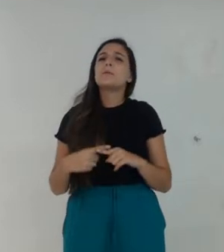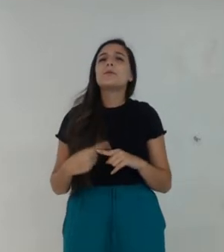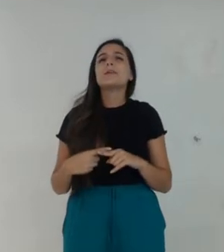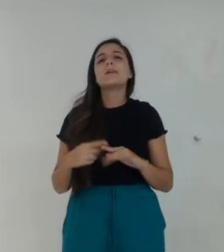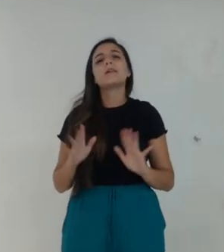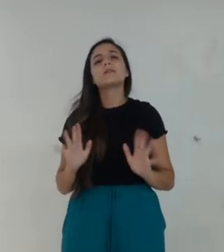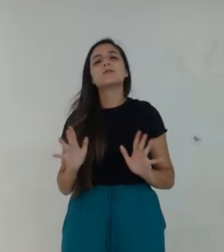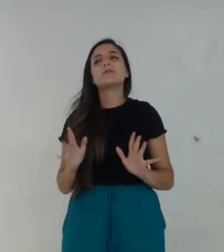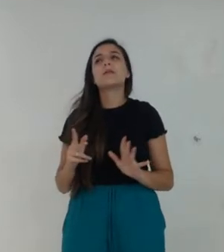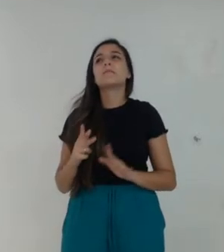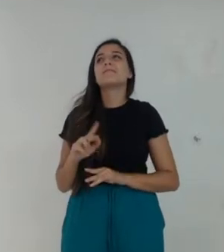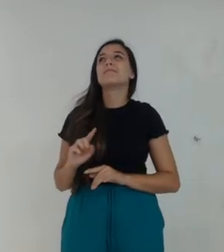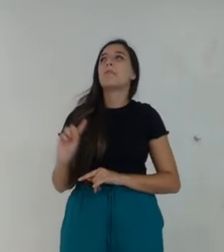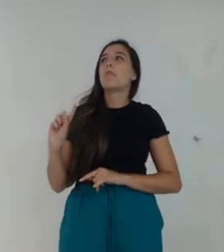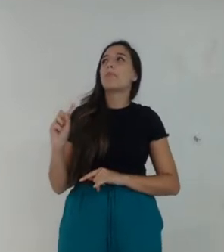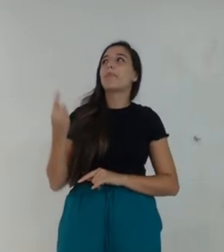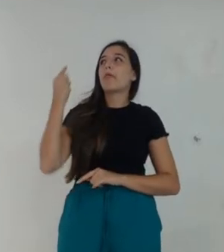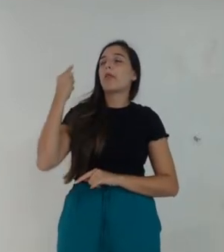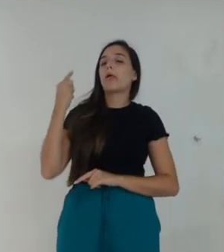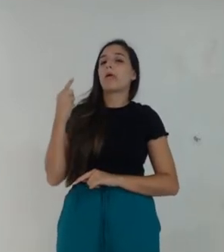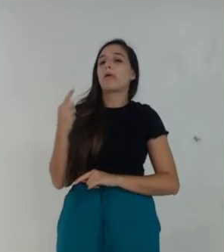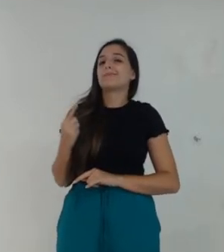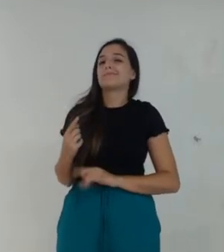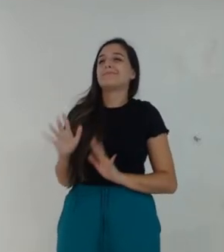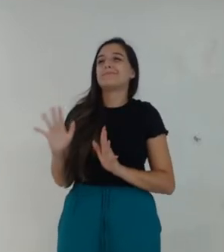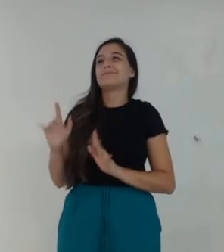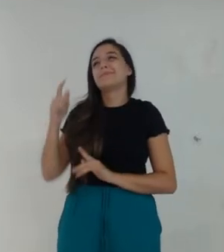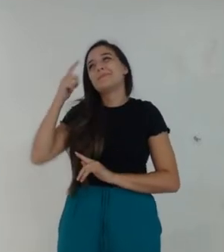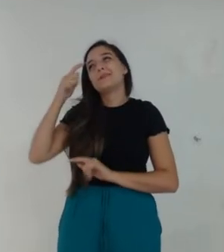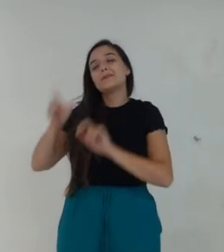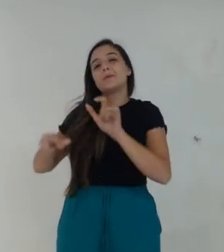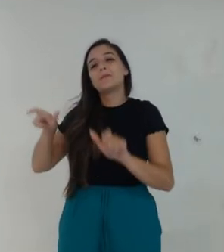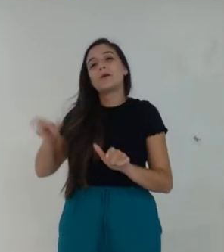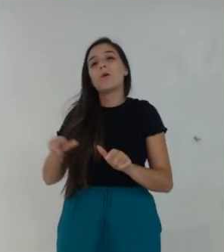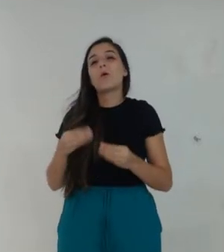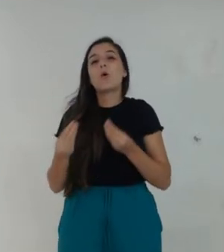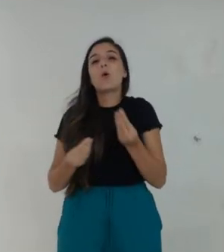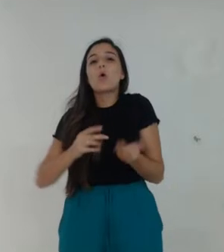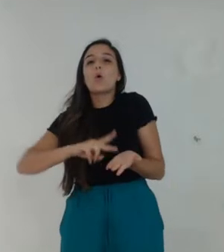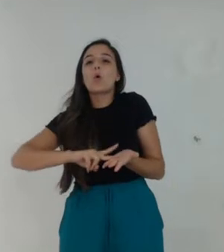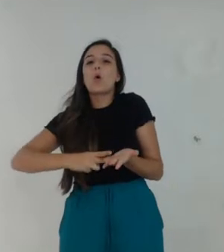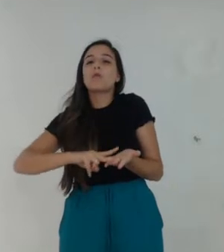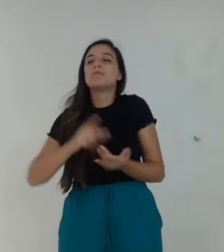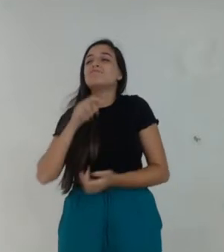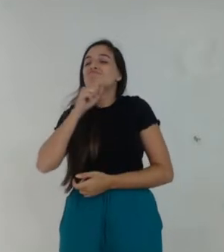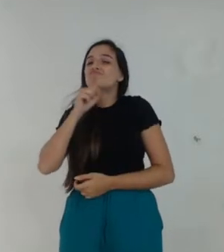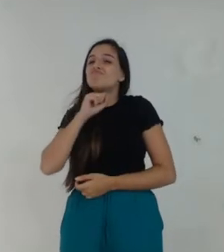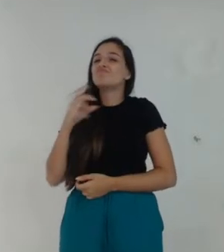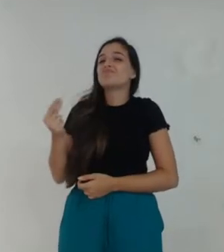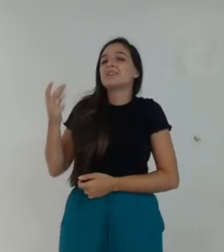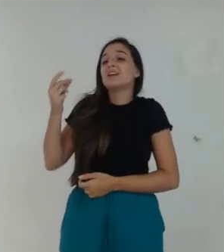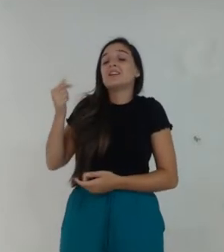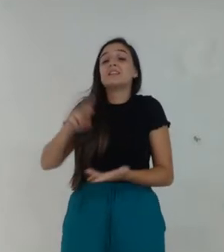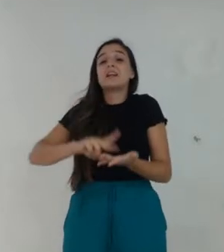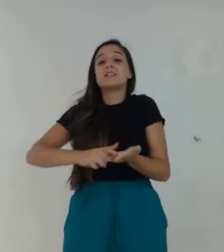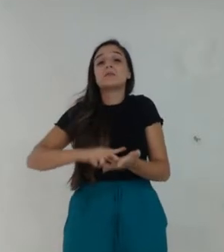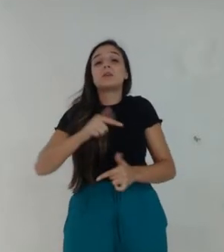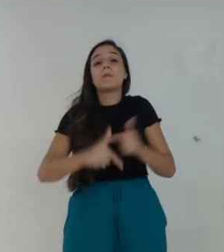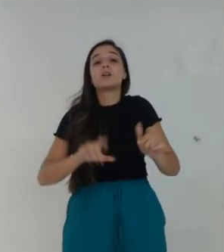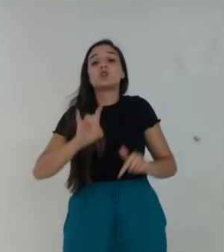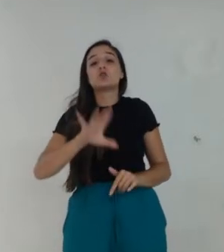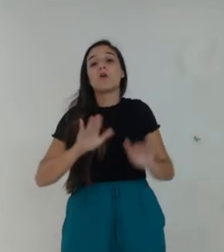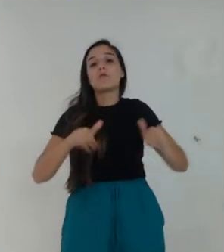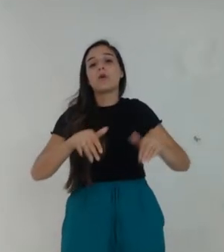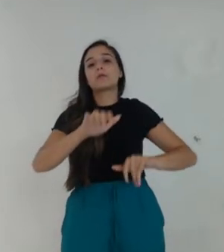pouco ultrapassada e não atualizada da tradução enquanto trabalho apenas com material escrito, né? Então,